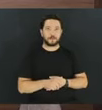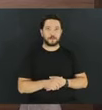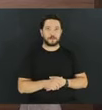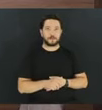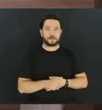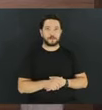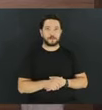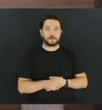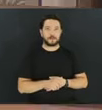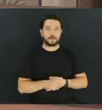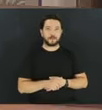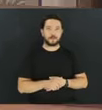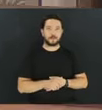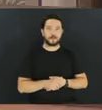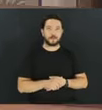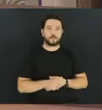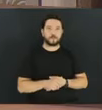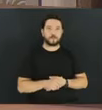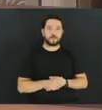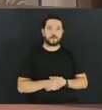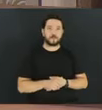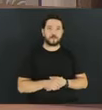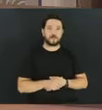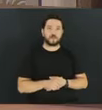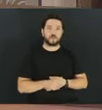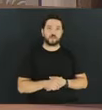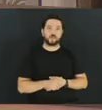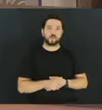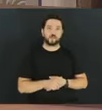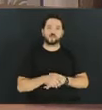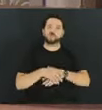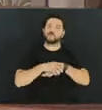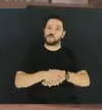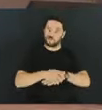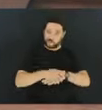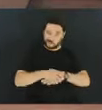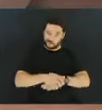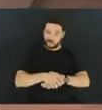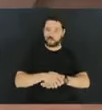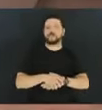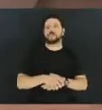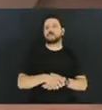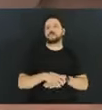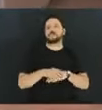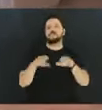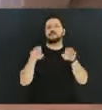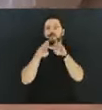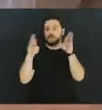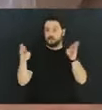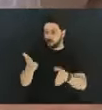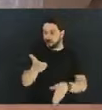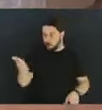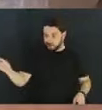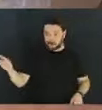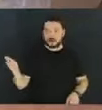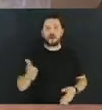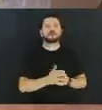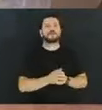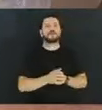Bom dia, senhor presidente. Cumprimento a mesa diretiva da casa. Cumprimento senhores e senhoras